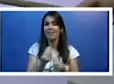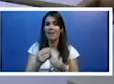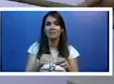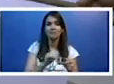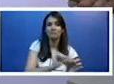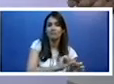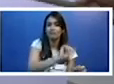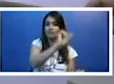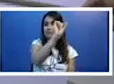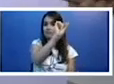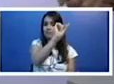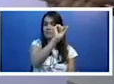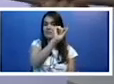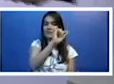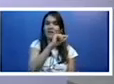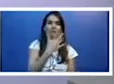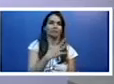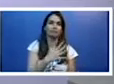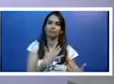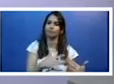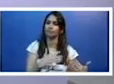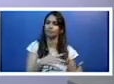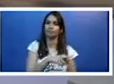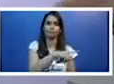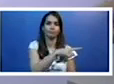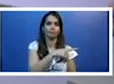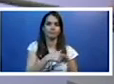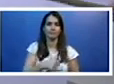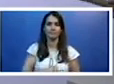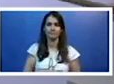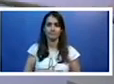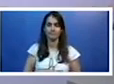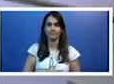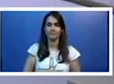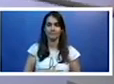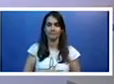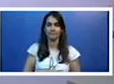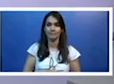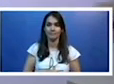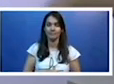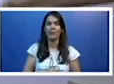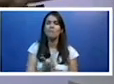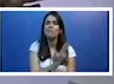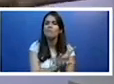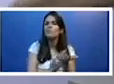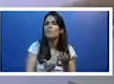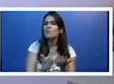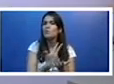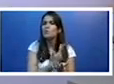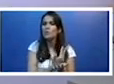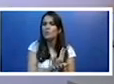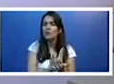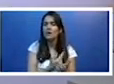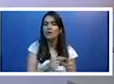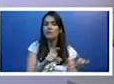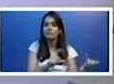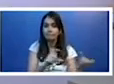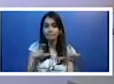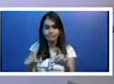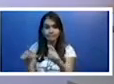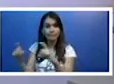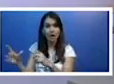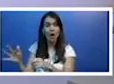né? Então não vai adiantar em nada a gente pegar esse lado aqui. Então vamos procurar aqui nessas três